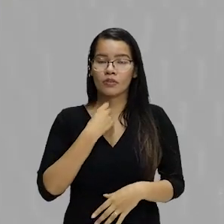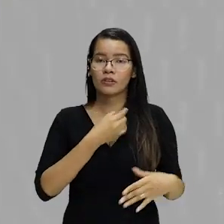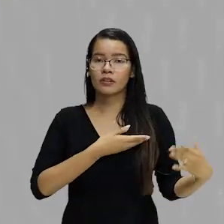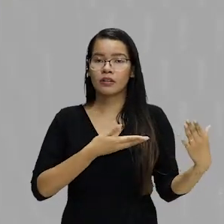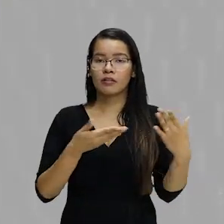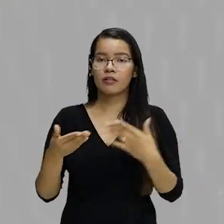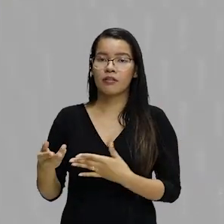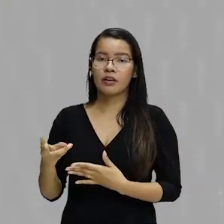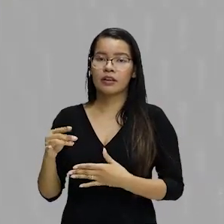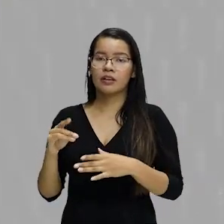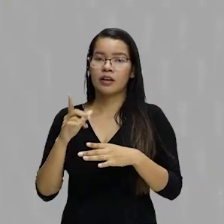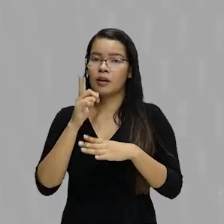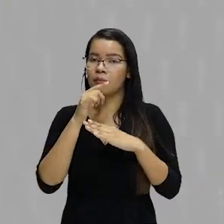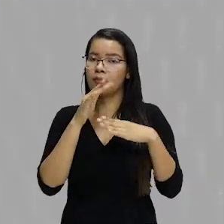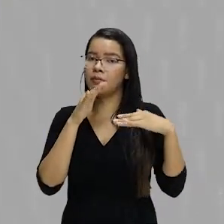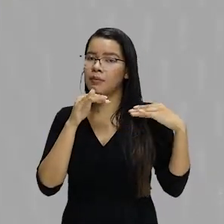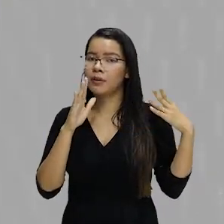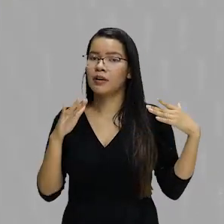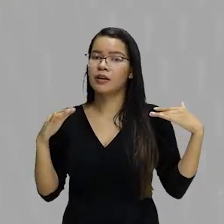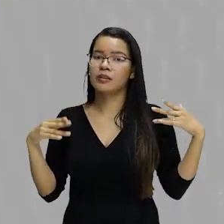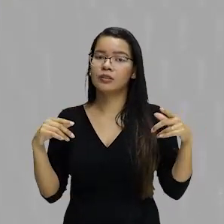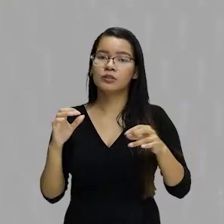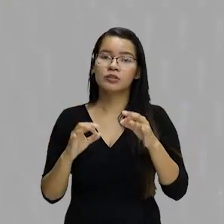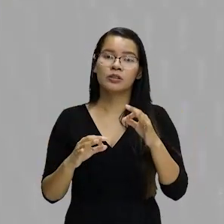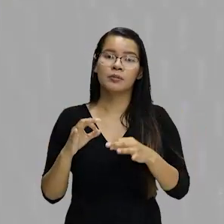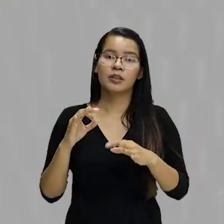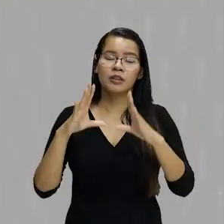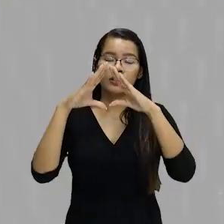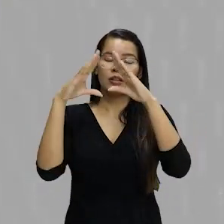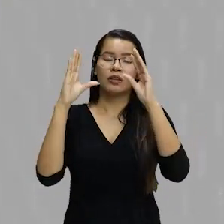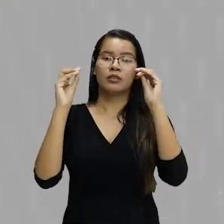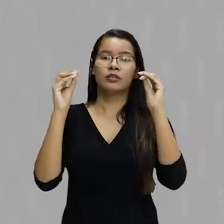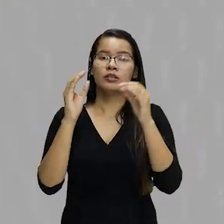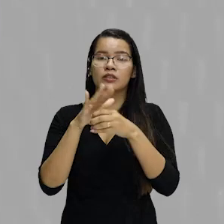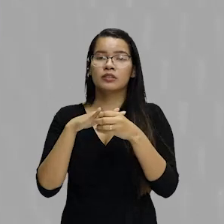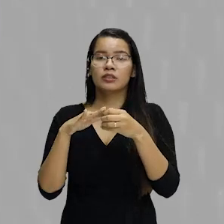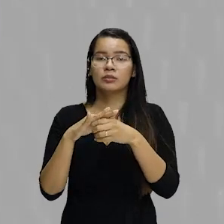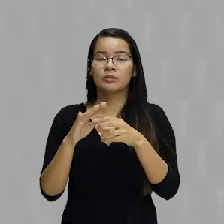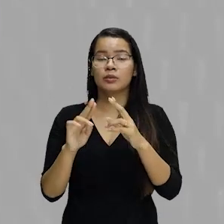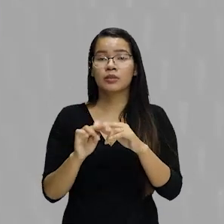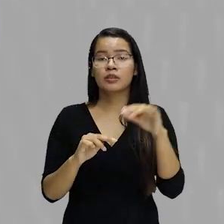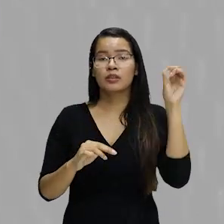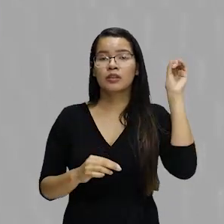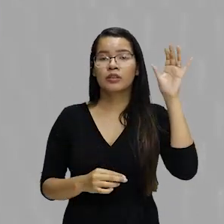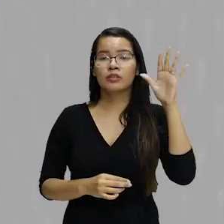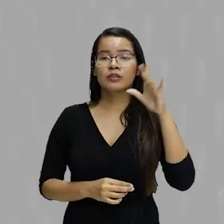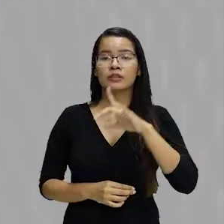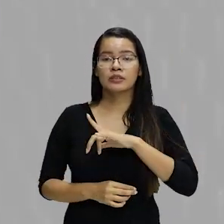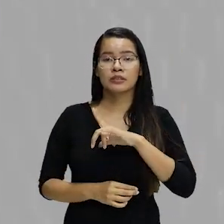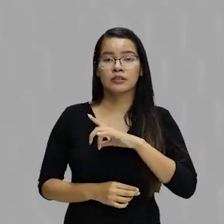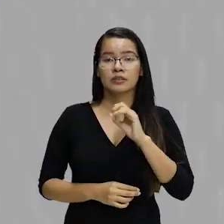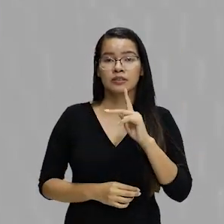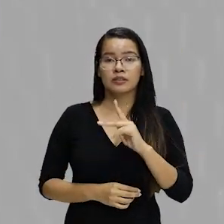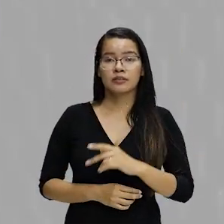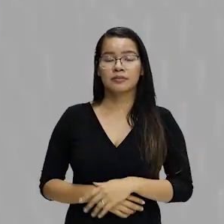mar justamente na lua cheia, justamente por conta da luminosidade que vai dar, né? Tá certo?